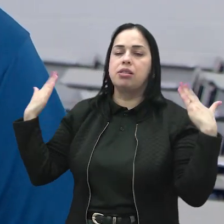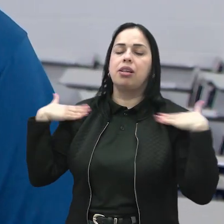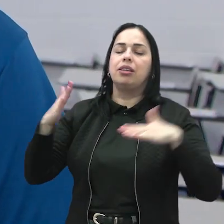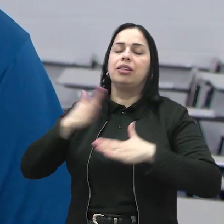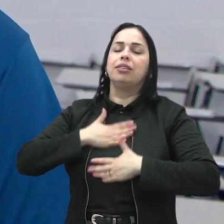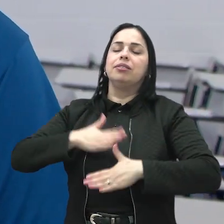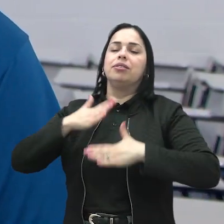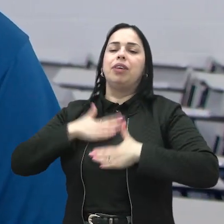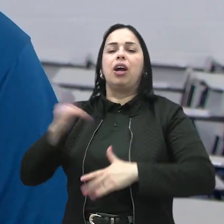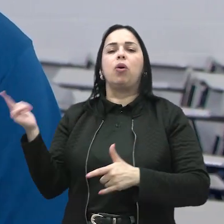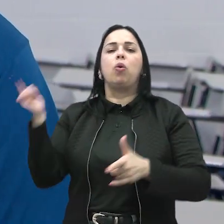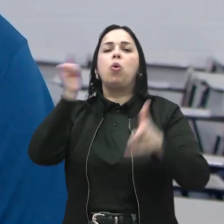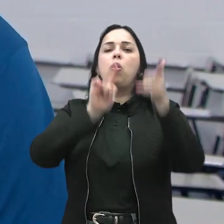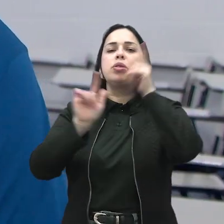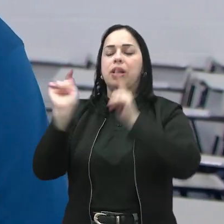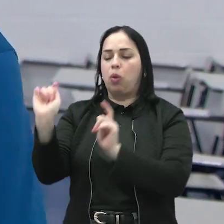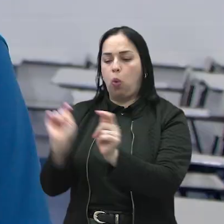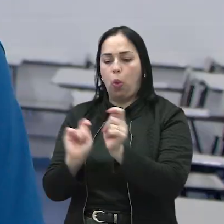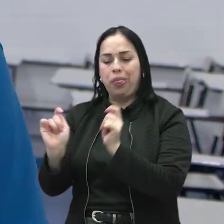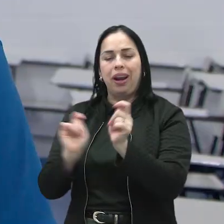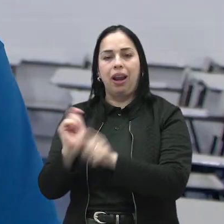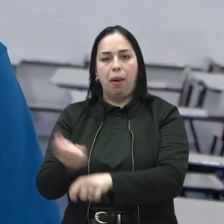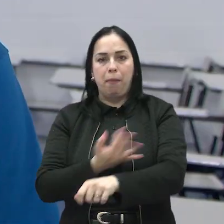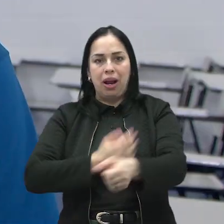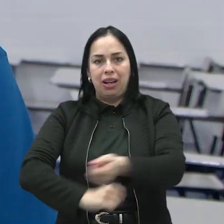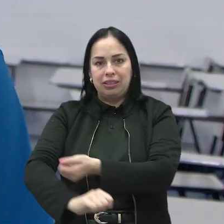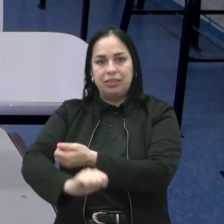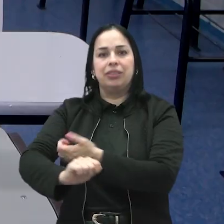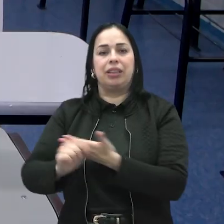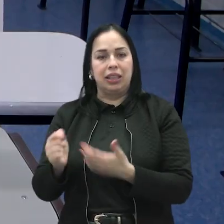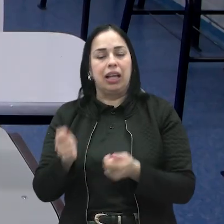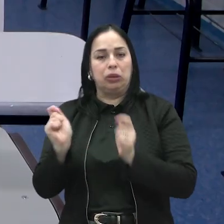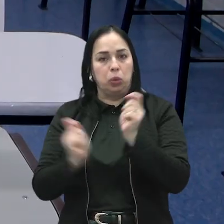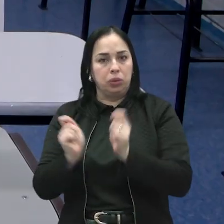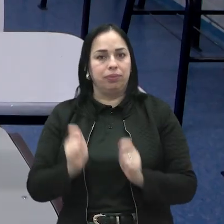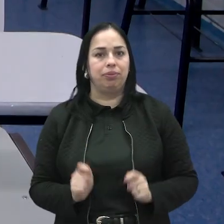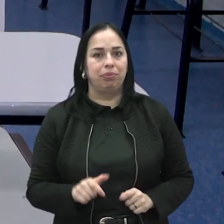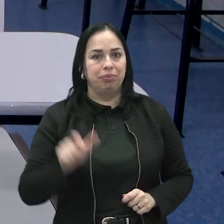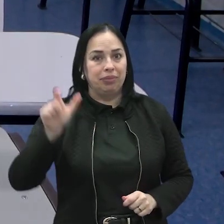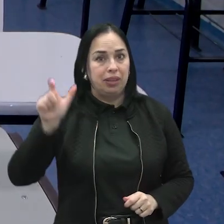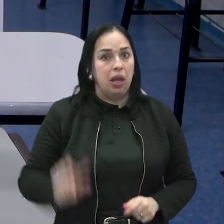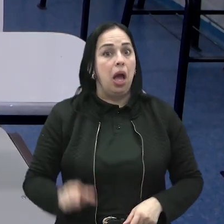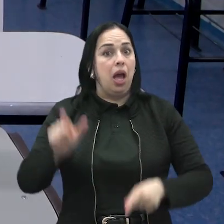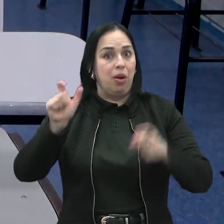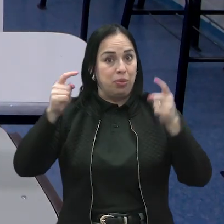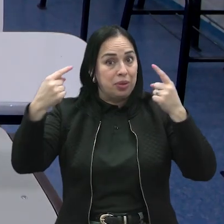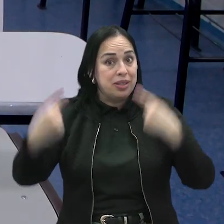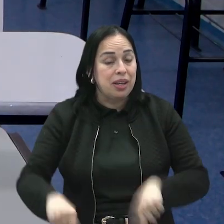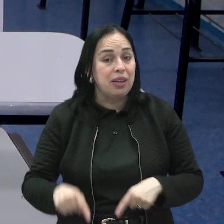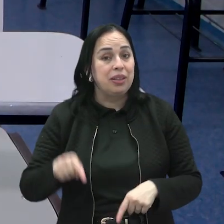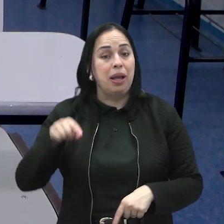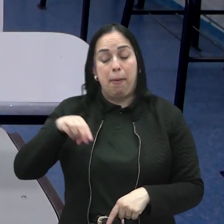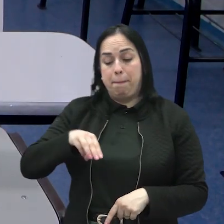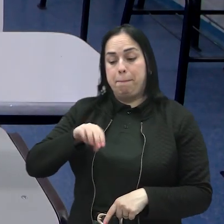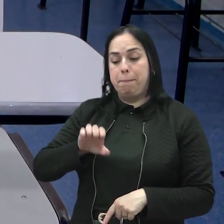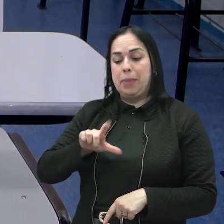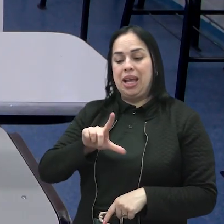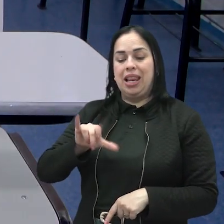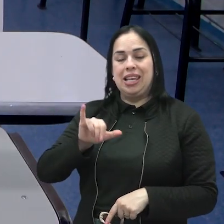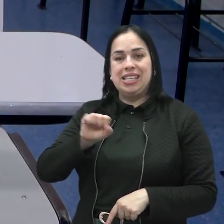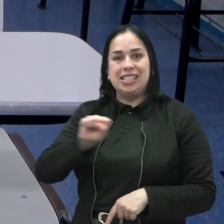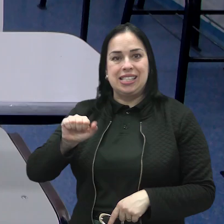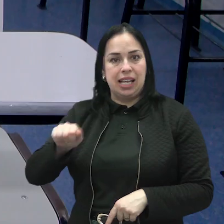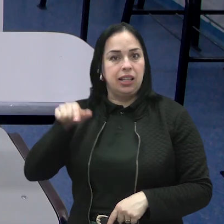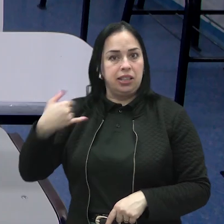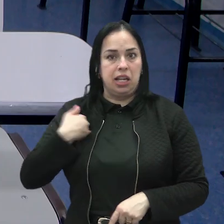lazer, de descanso, que você vai conseguir lidar melhor com esses problemas. Lidar com a ansiedade é um desafio. Melissa,